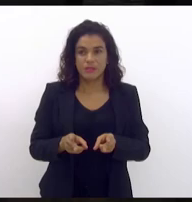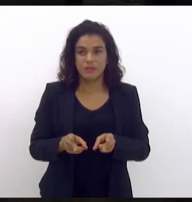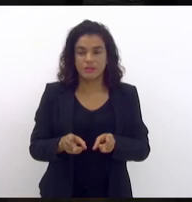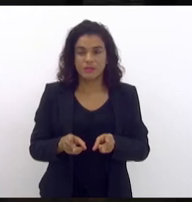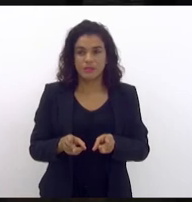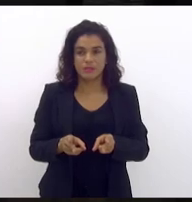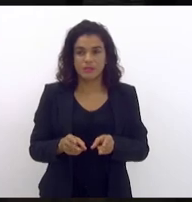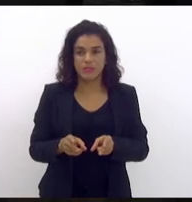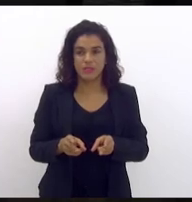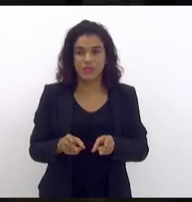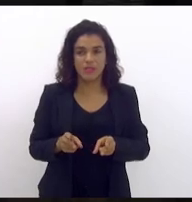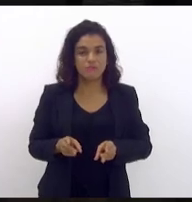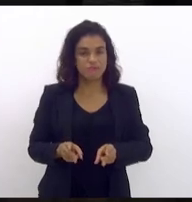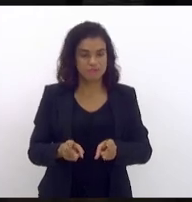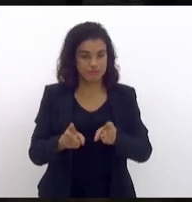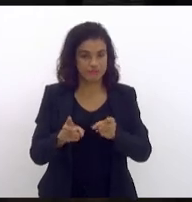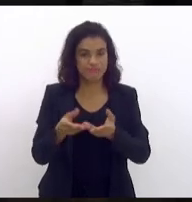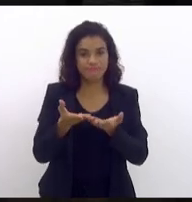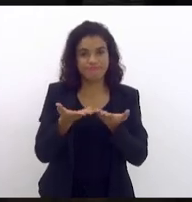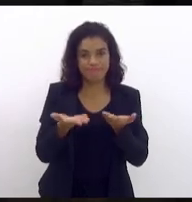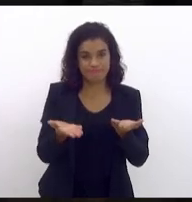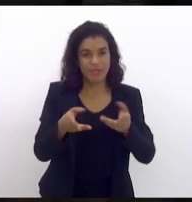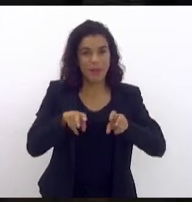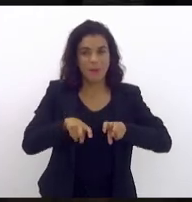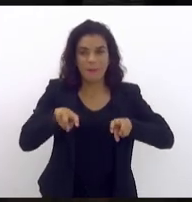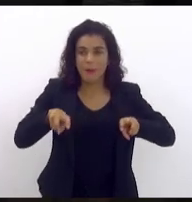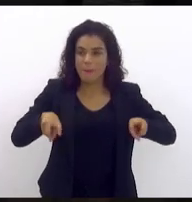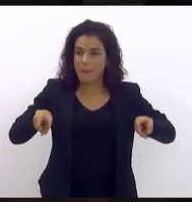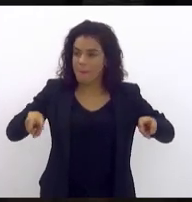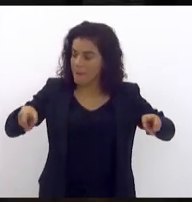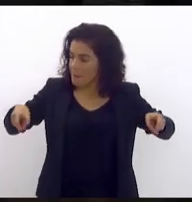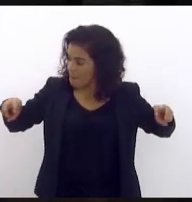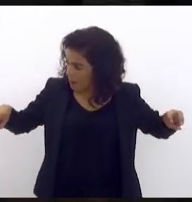com a palavra para os membros da